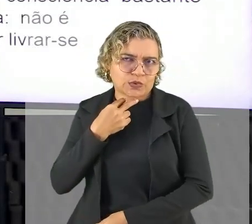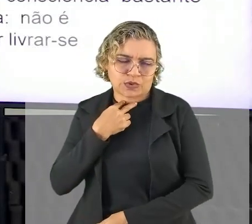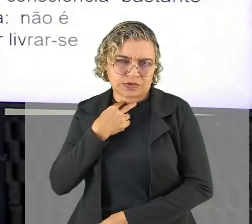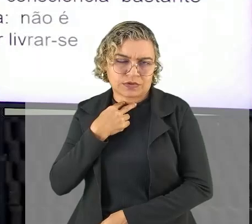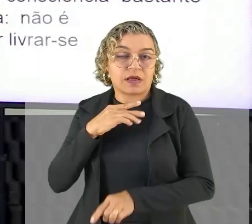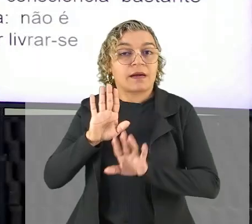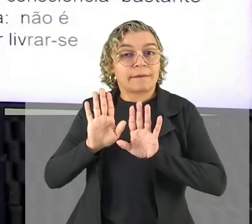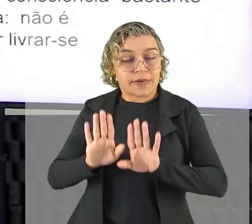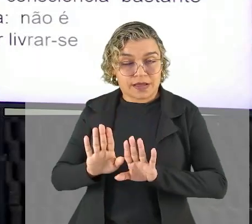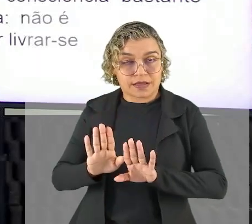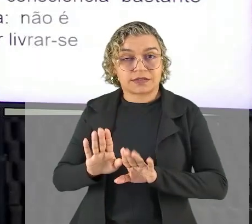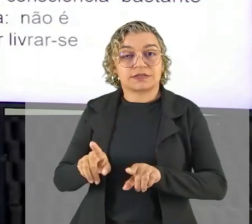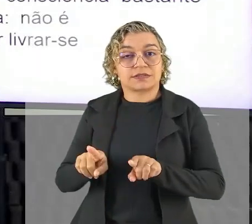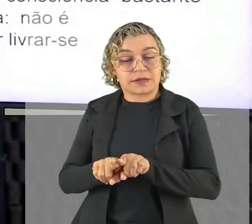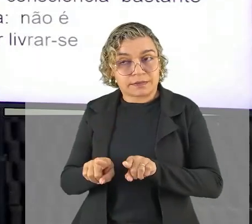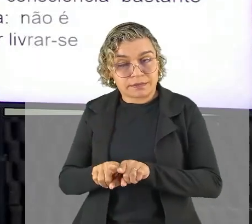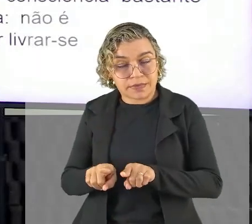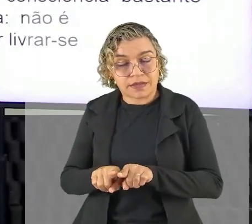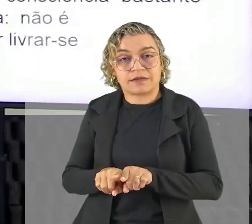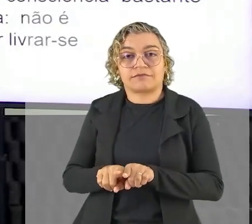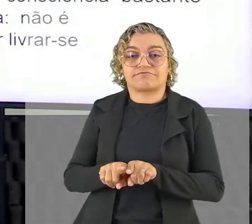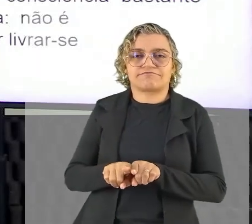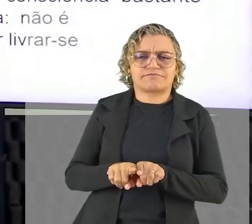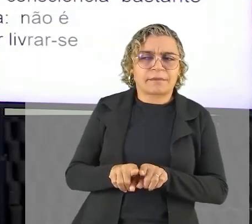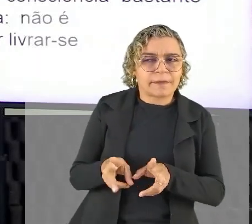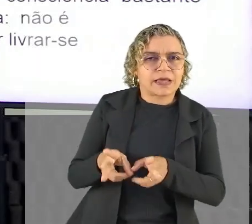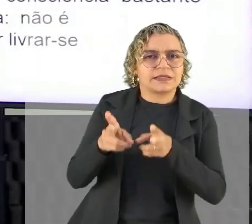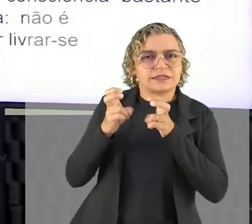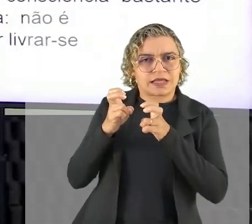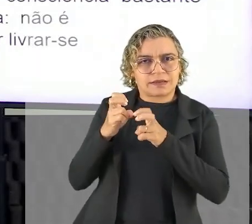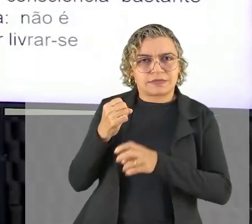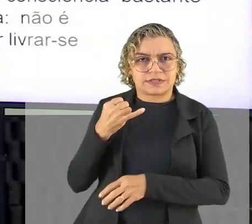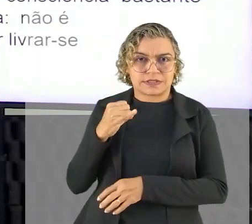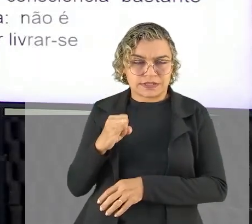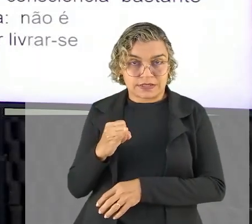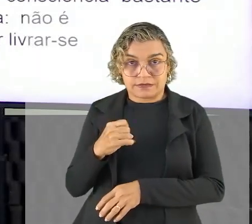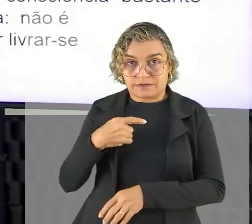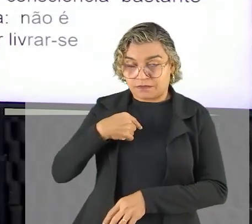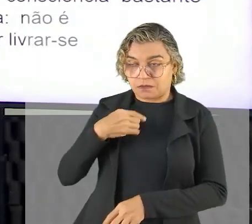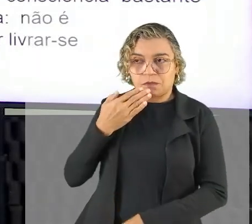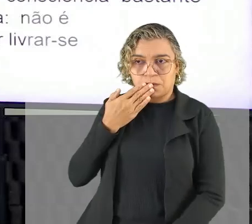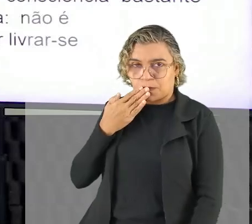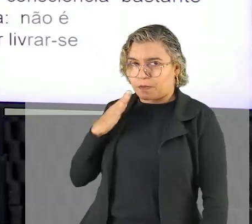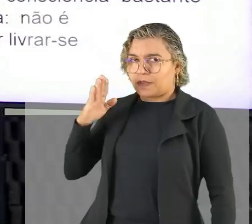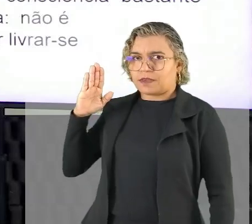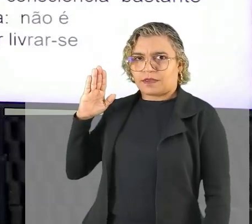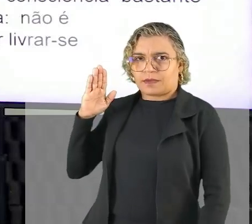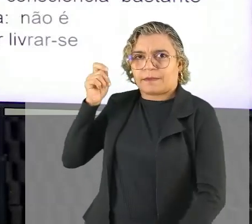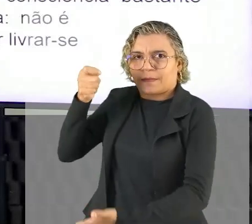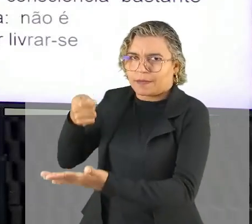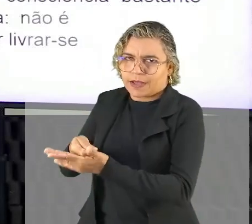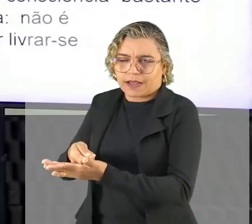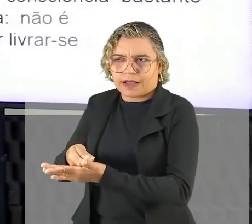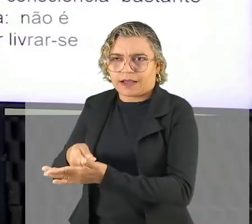lhe emprestarão nada se não prometer firmemente pagar em prazo determinado.